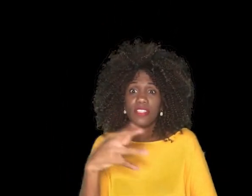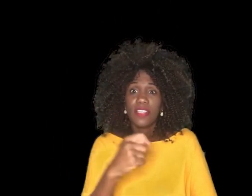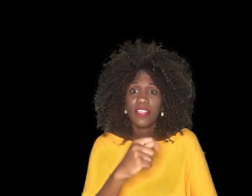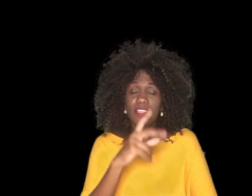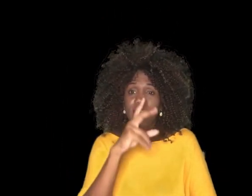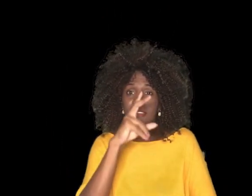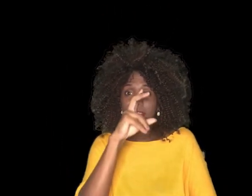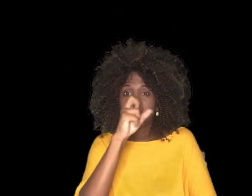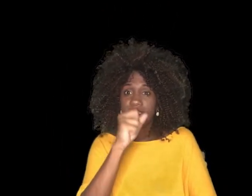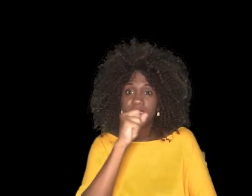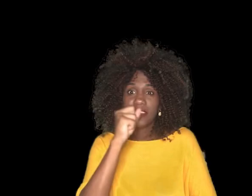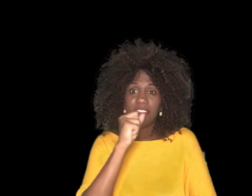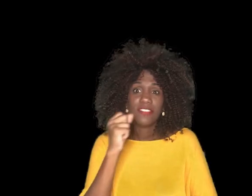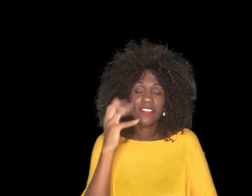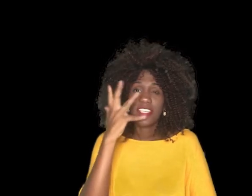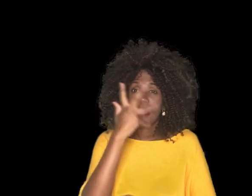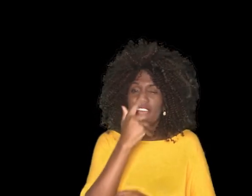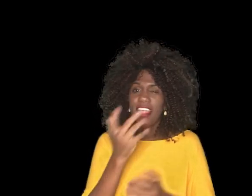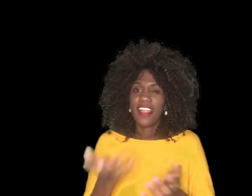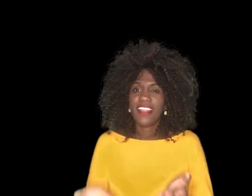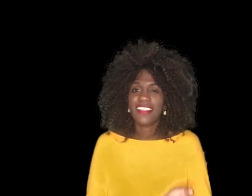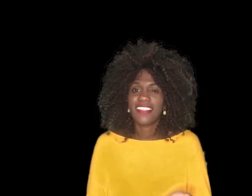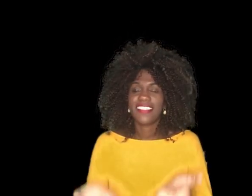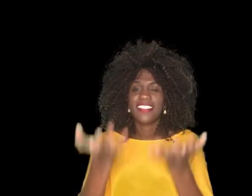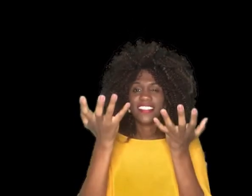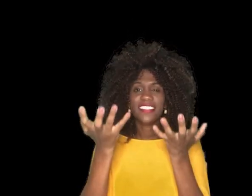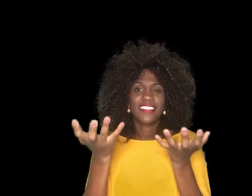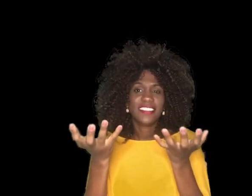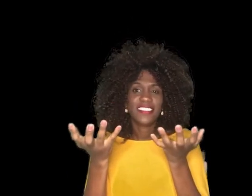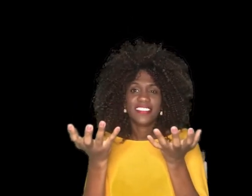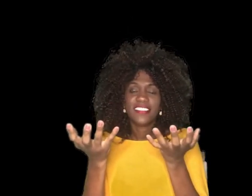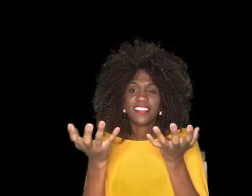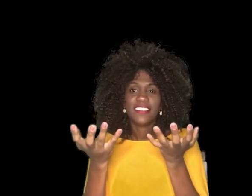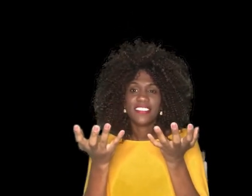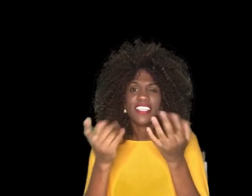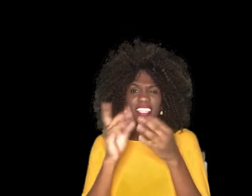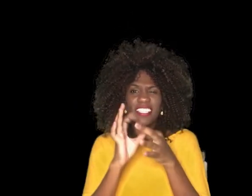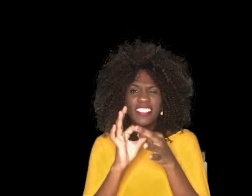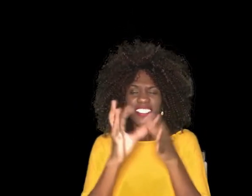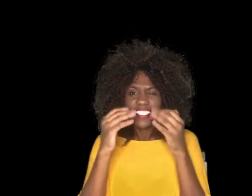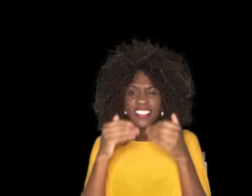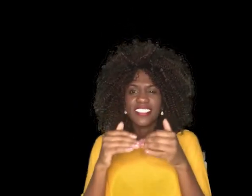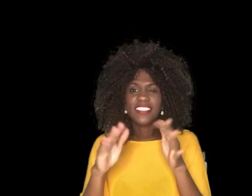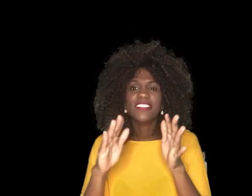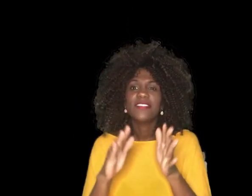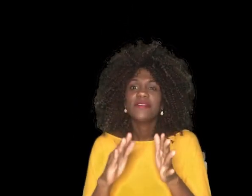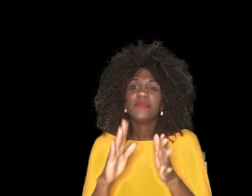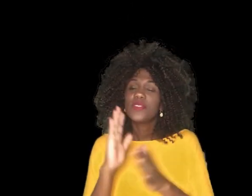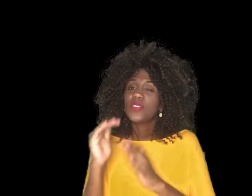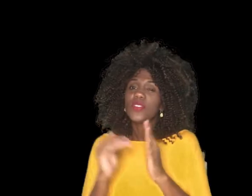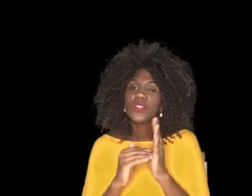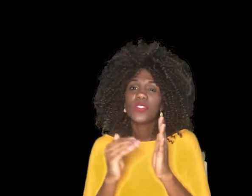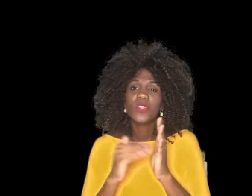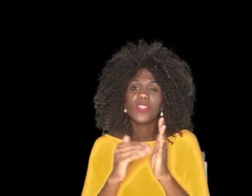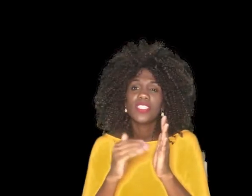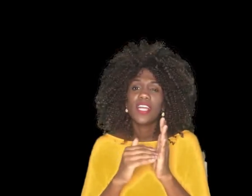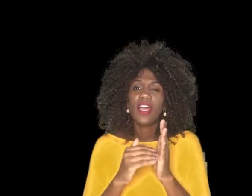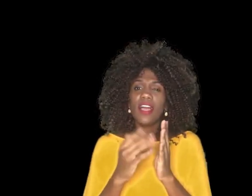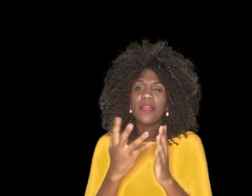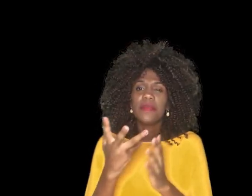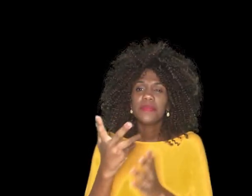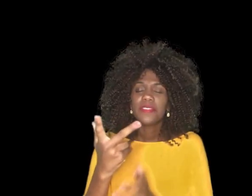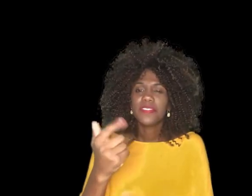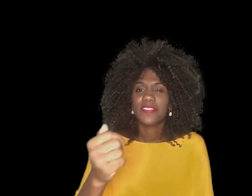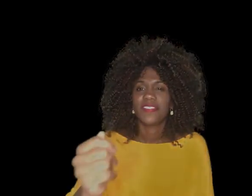carne, tudo fica muito elegante. Deixa danar toda a minúcia.